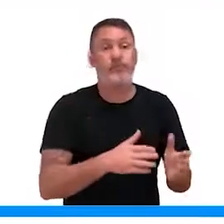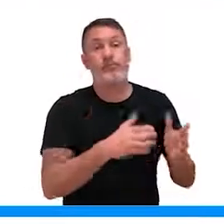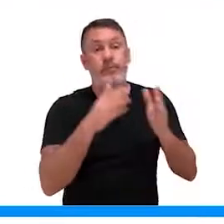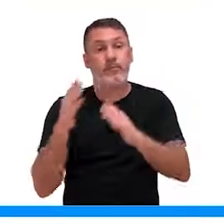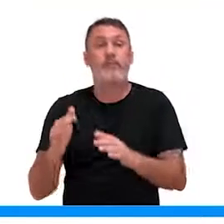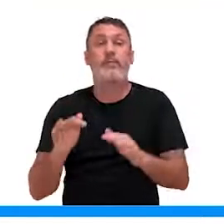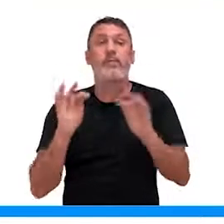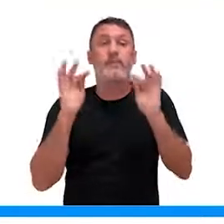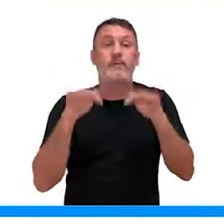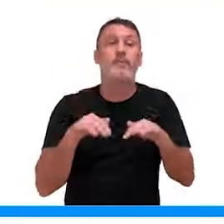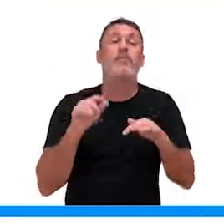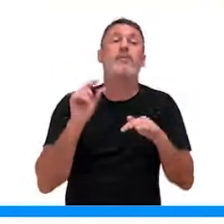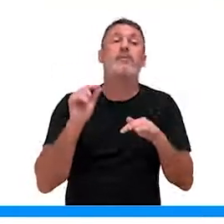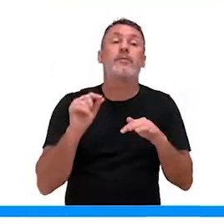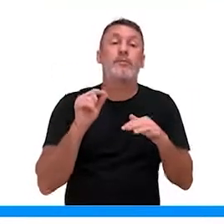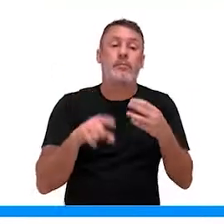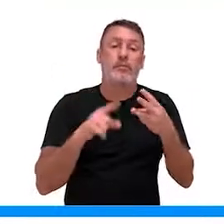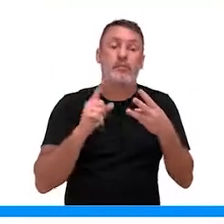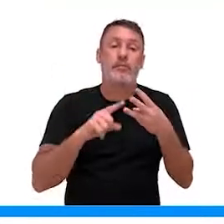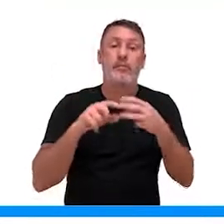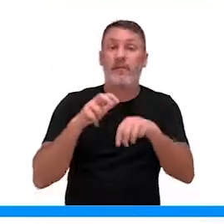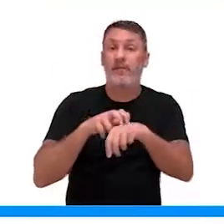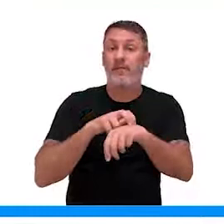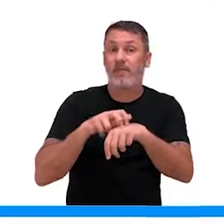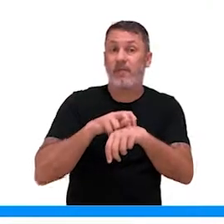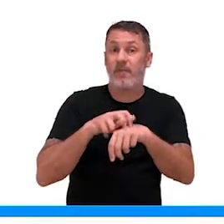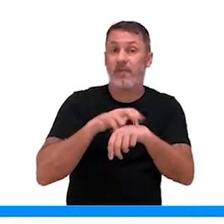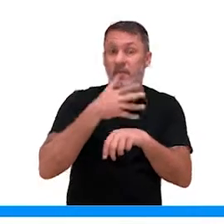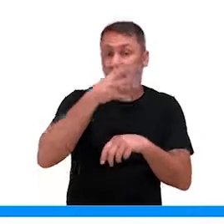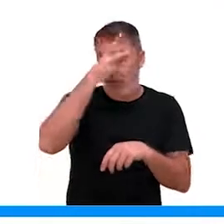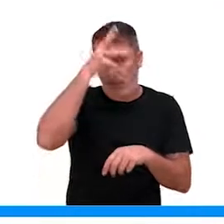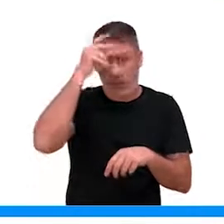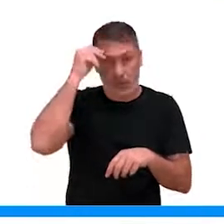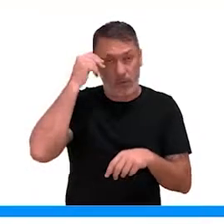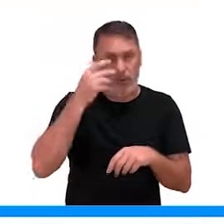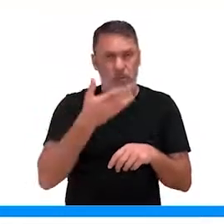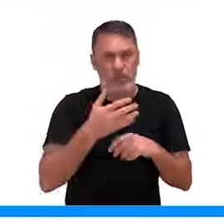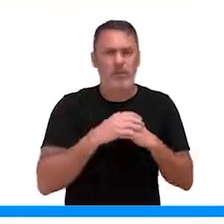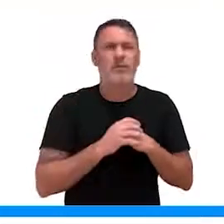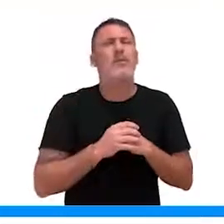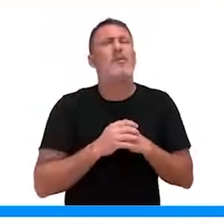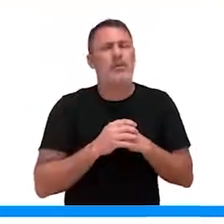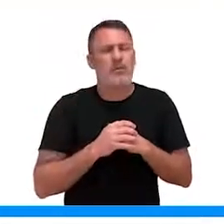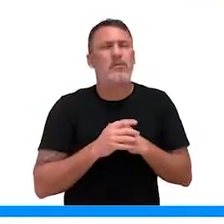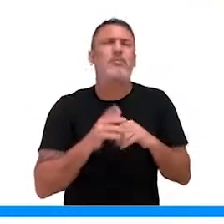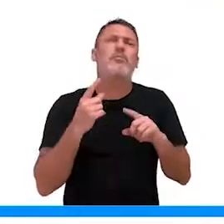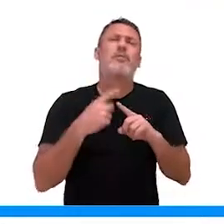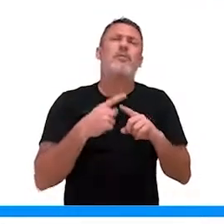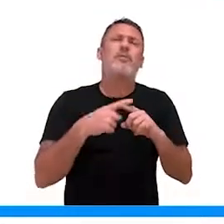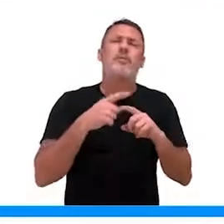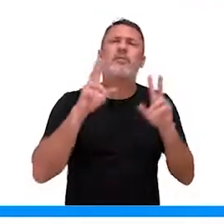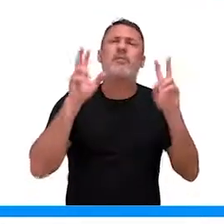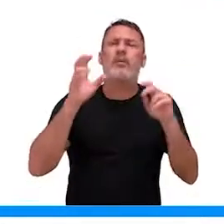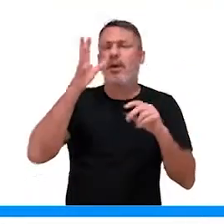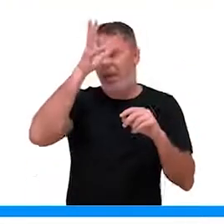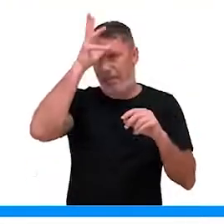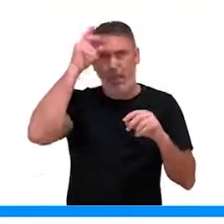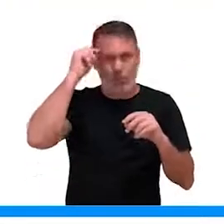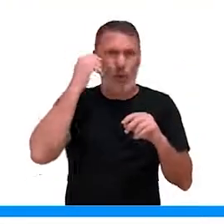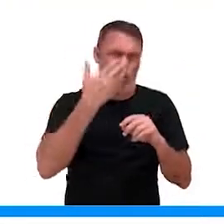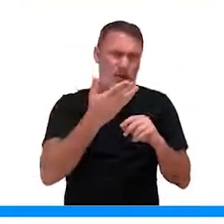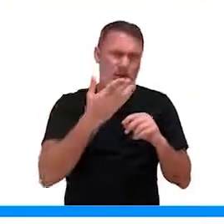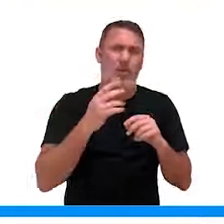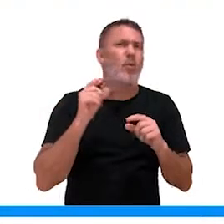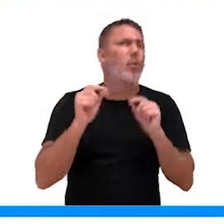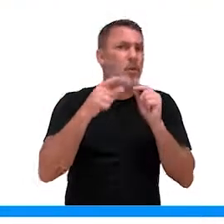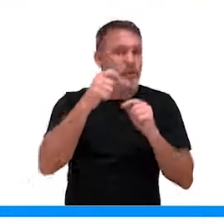a região da Amazônia. Gente, quando falamos aqui da região da Amazônia, nós